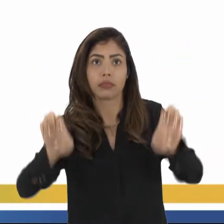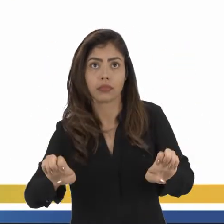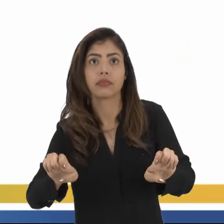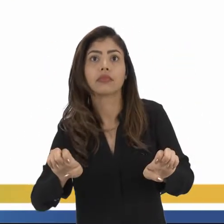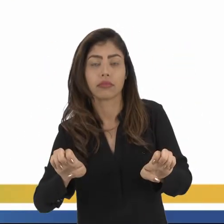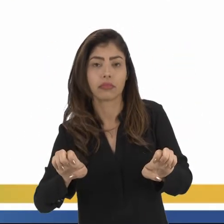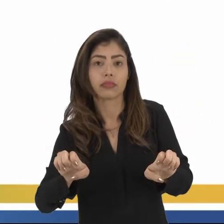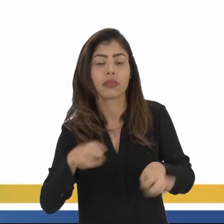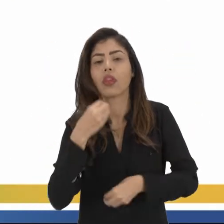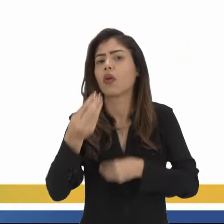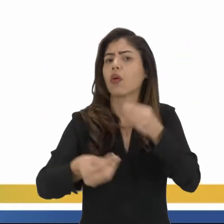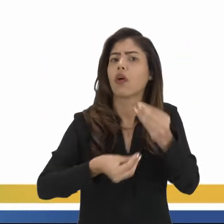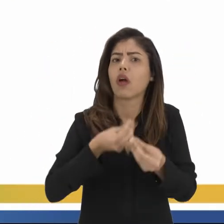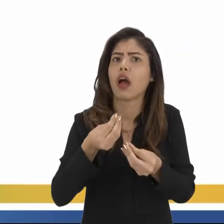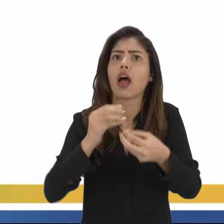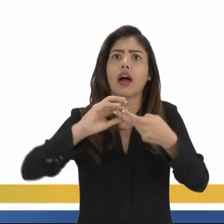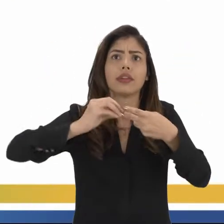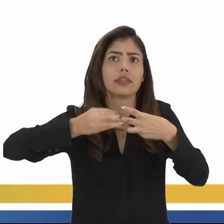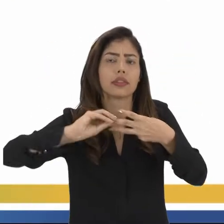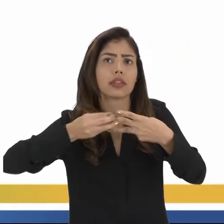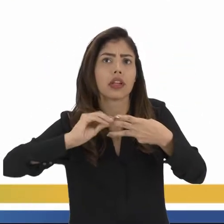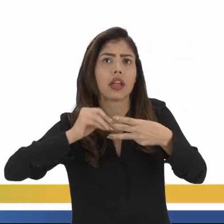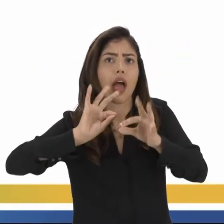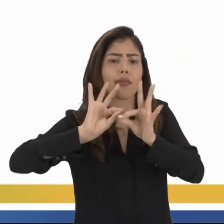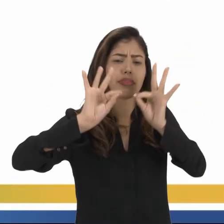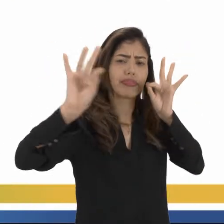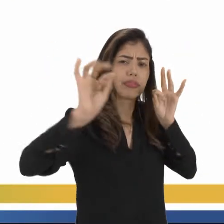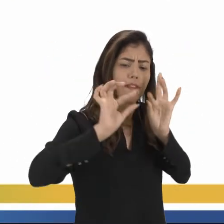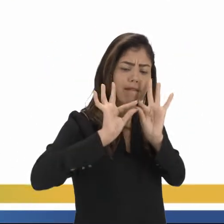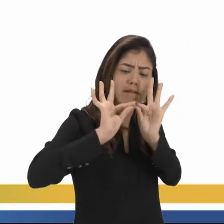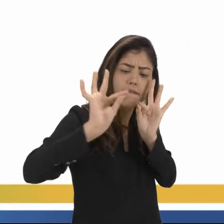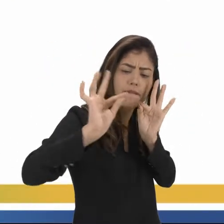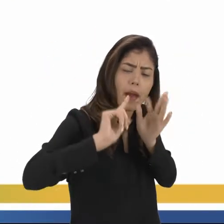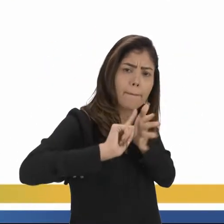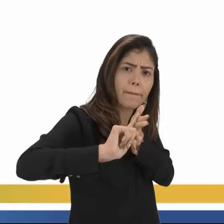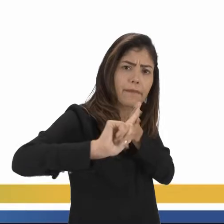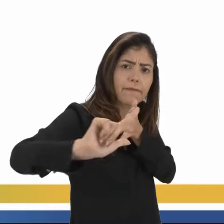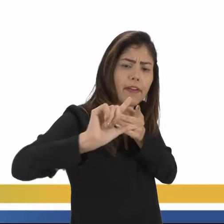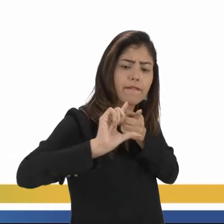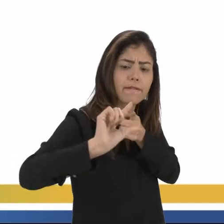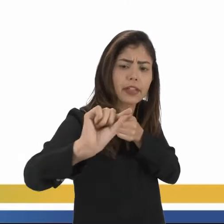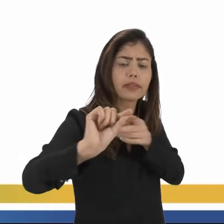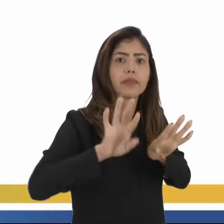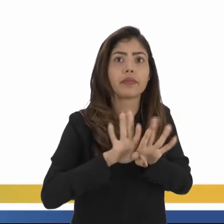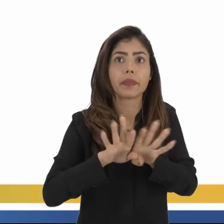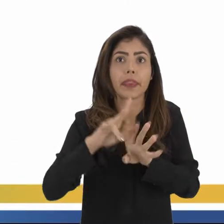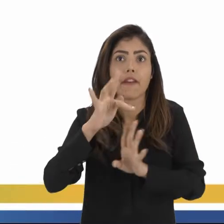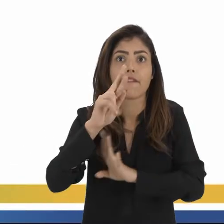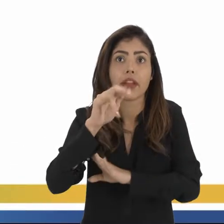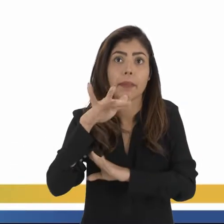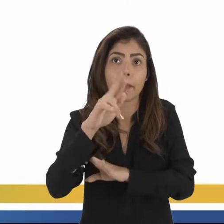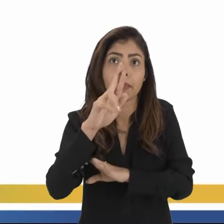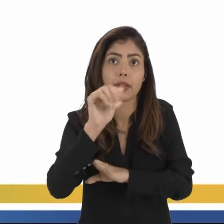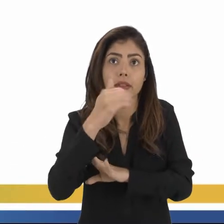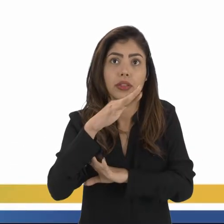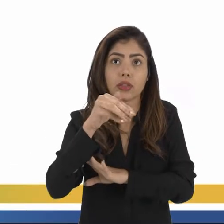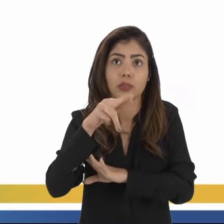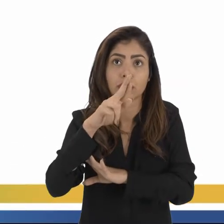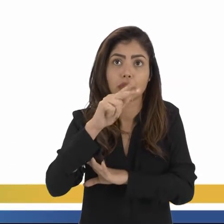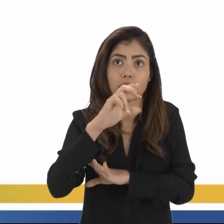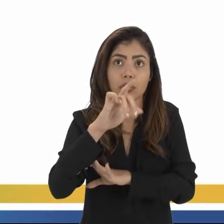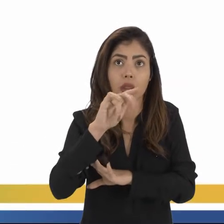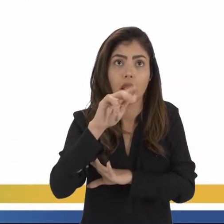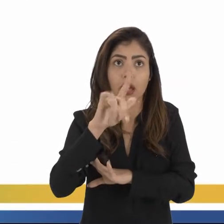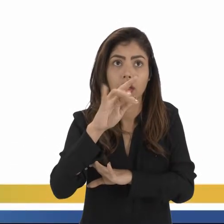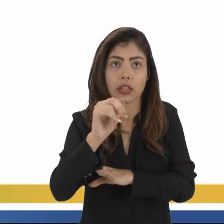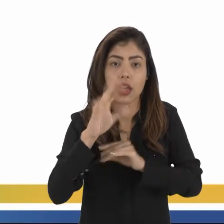estrutura. Como eles são células longas e finas, que são comumente chamadas de fibras musculares, elas conseguem